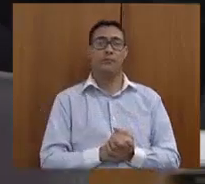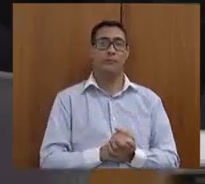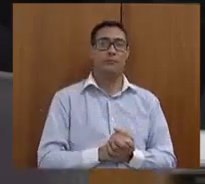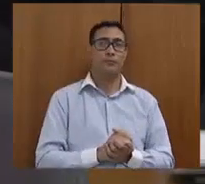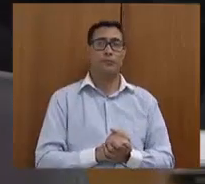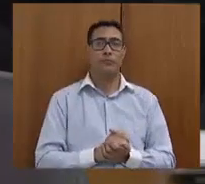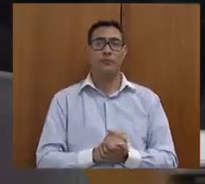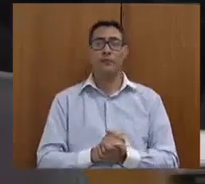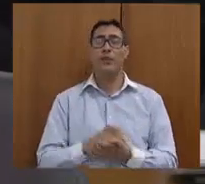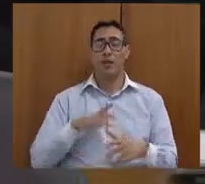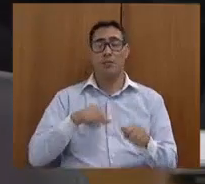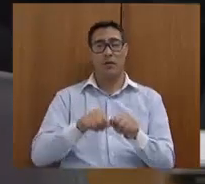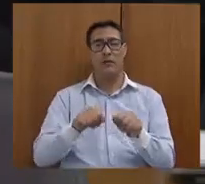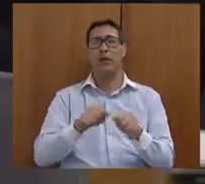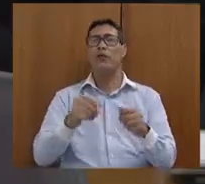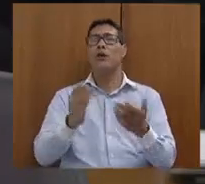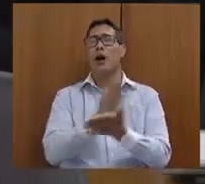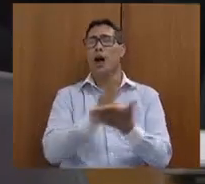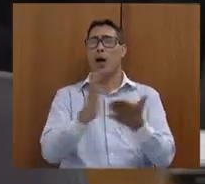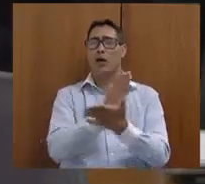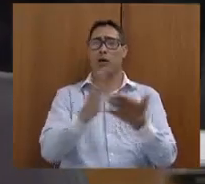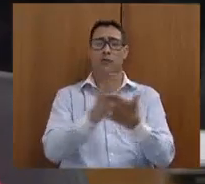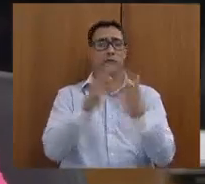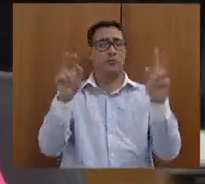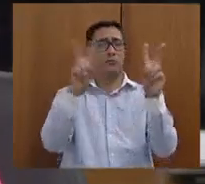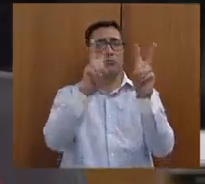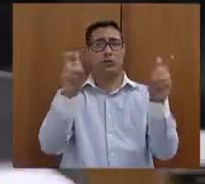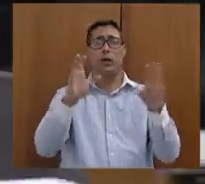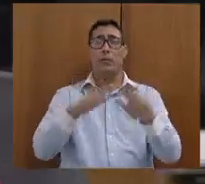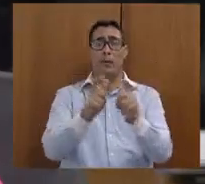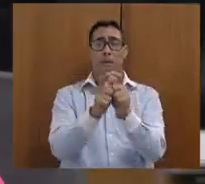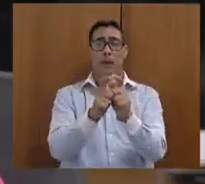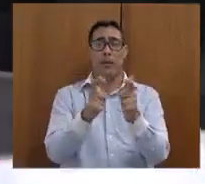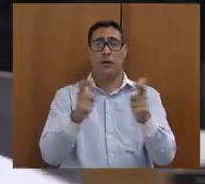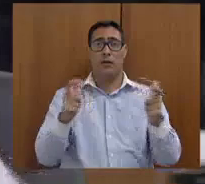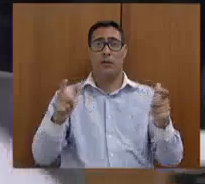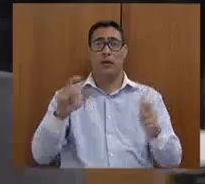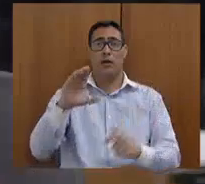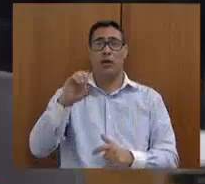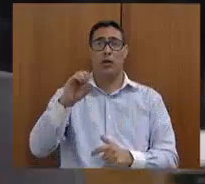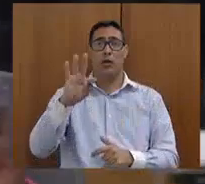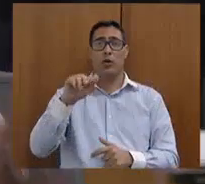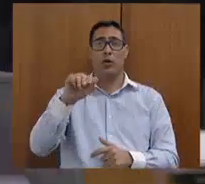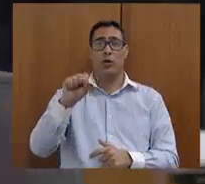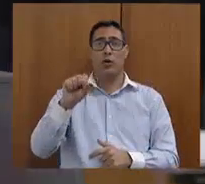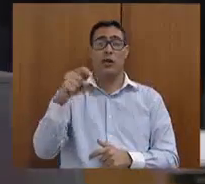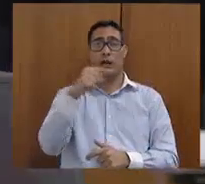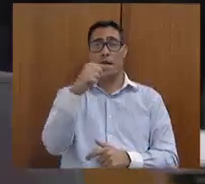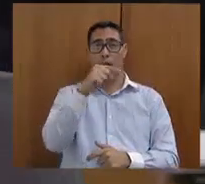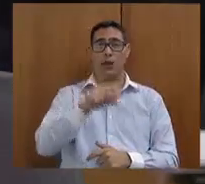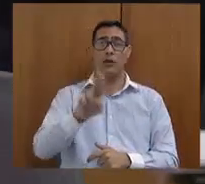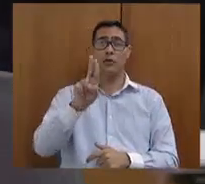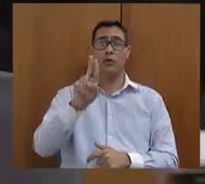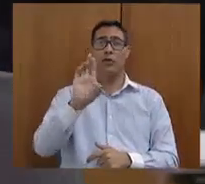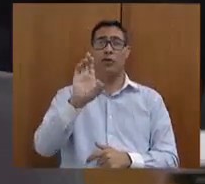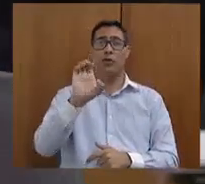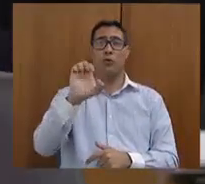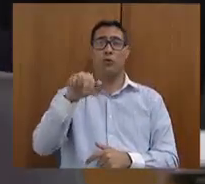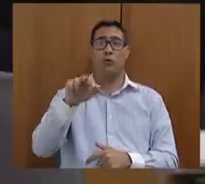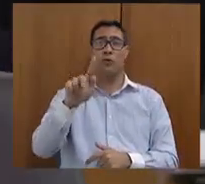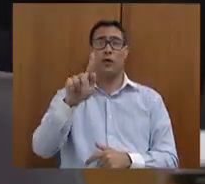também algumas tratativas para ampliar as cotas que hoje na UEMG já funciona né